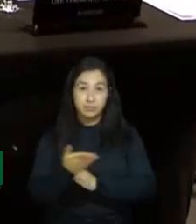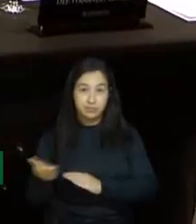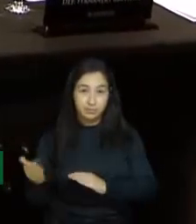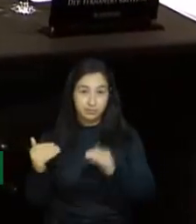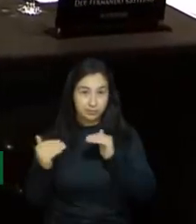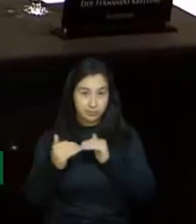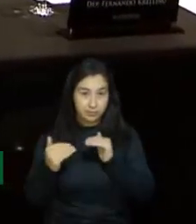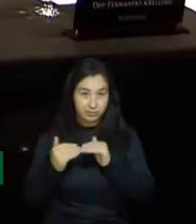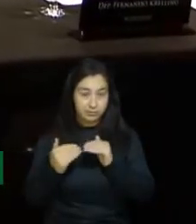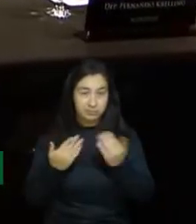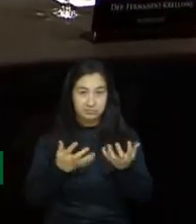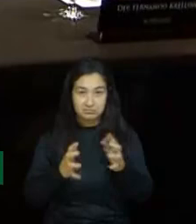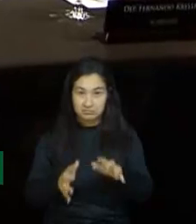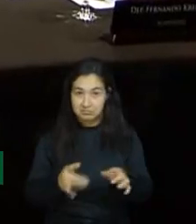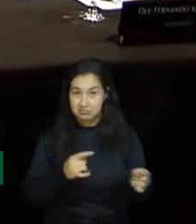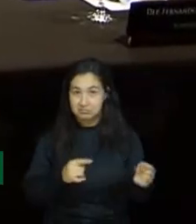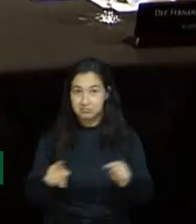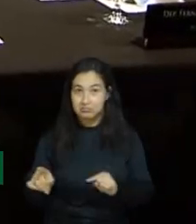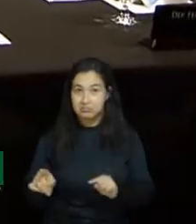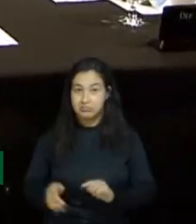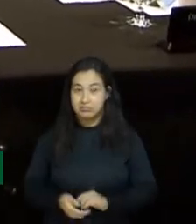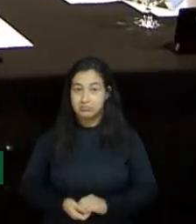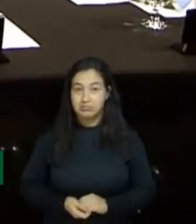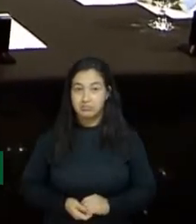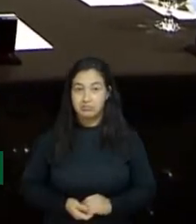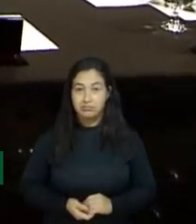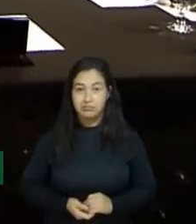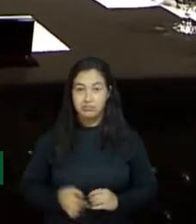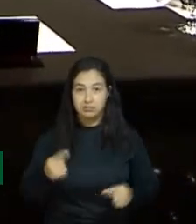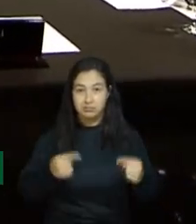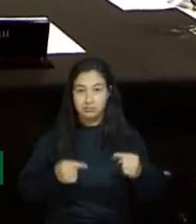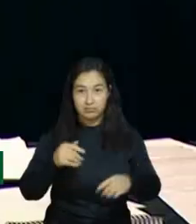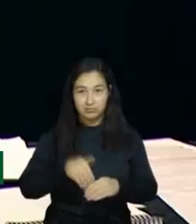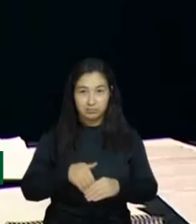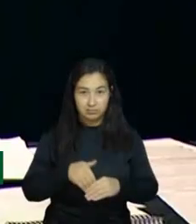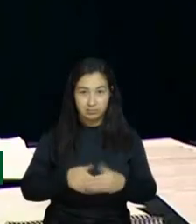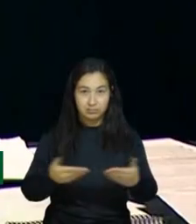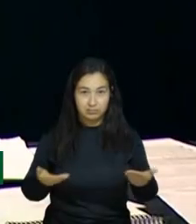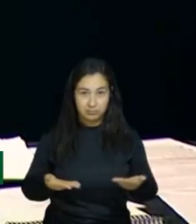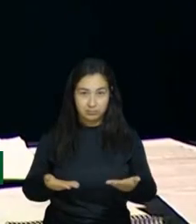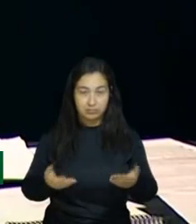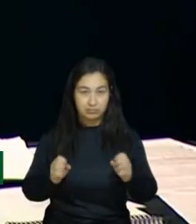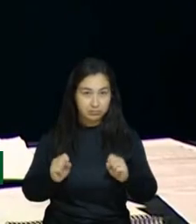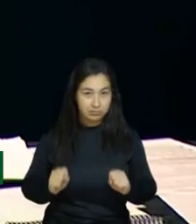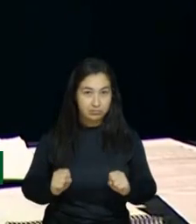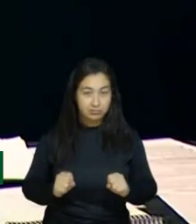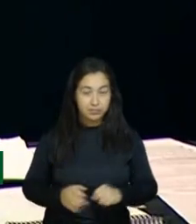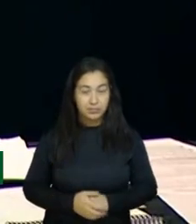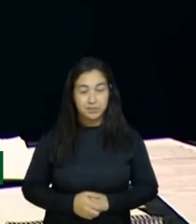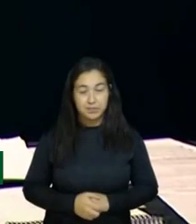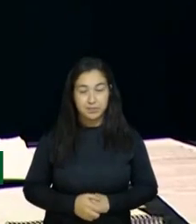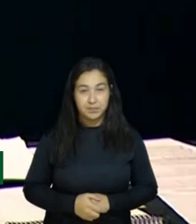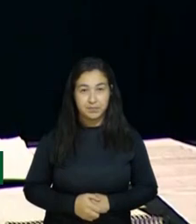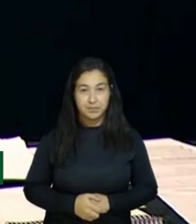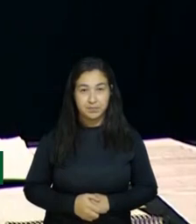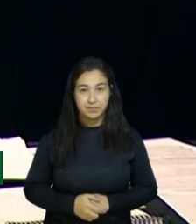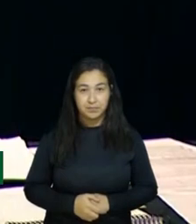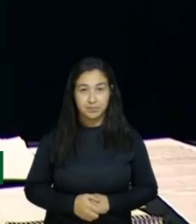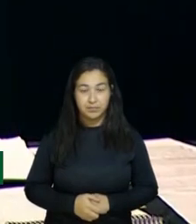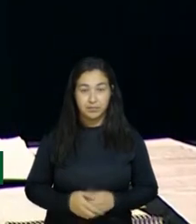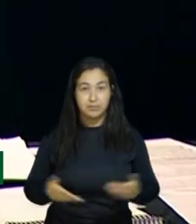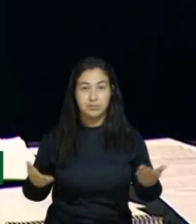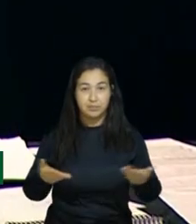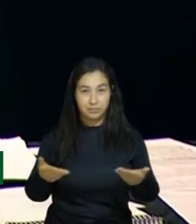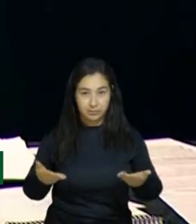se alguém tem alguma objeção à discussão e votação dessas matérias na tarde de hoje. Não havendo,